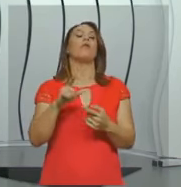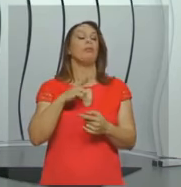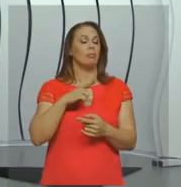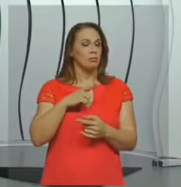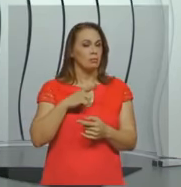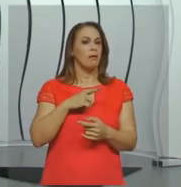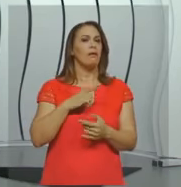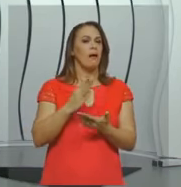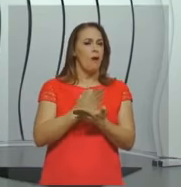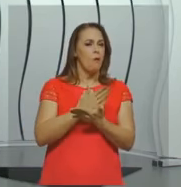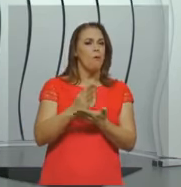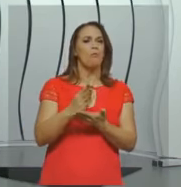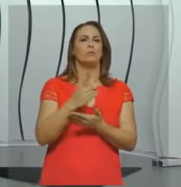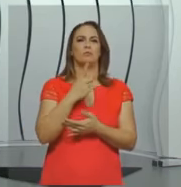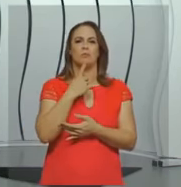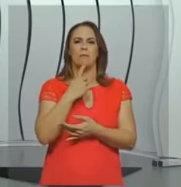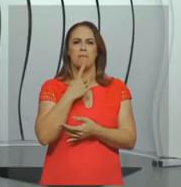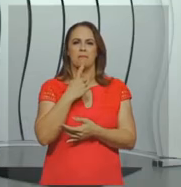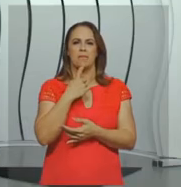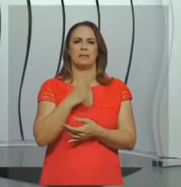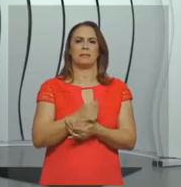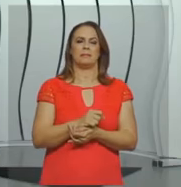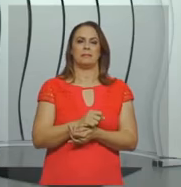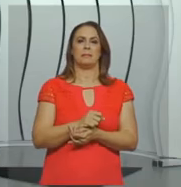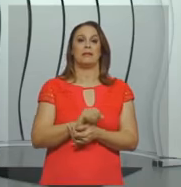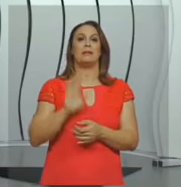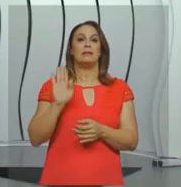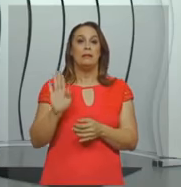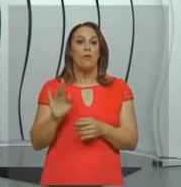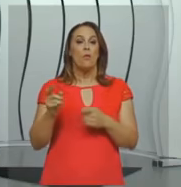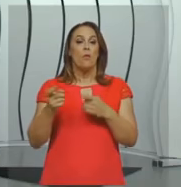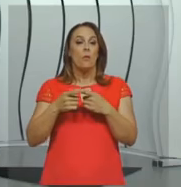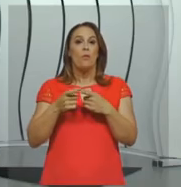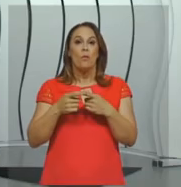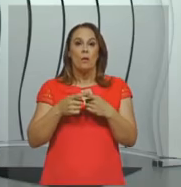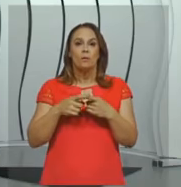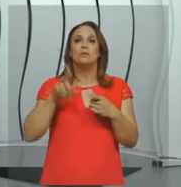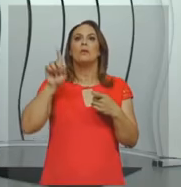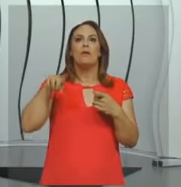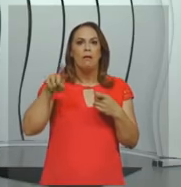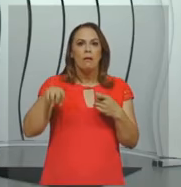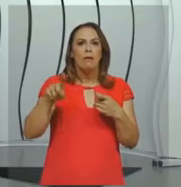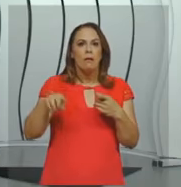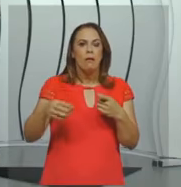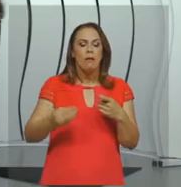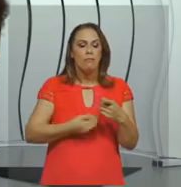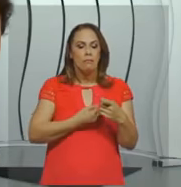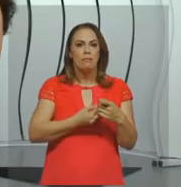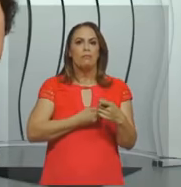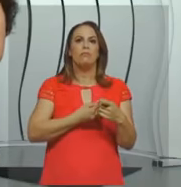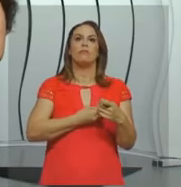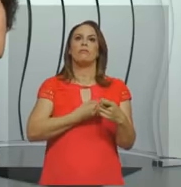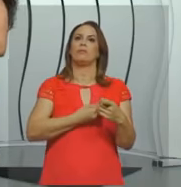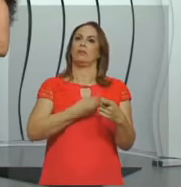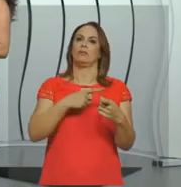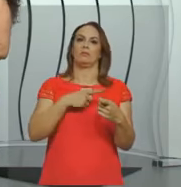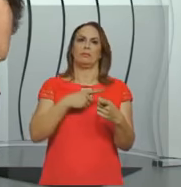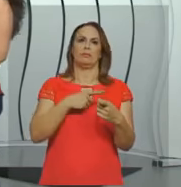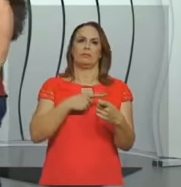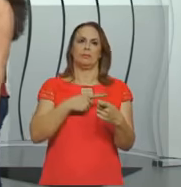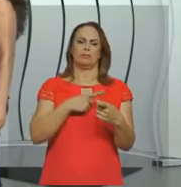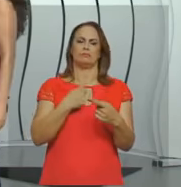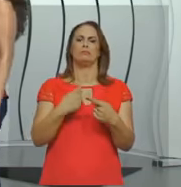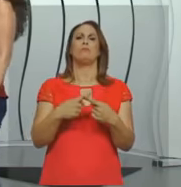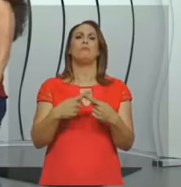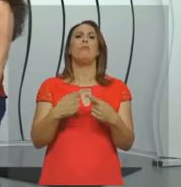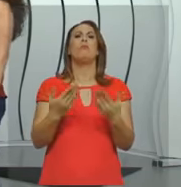dinâmico e vivo, tá, gente? O osso é um tecido vivo, tá? Por quê? Vamos